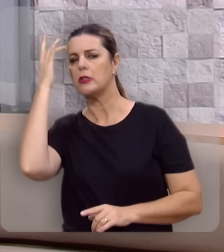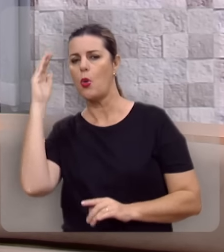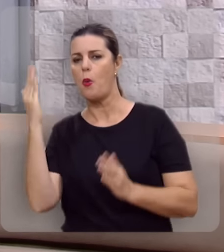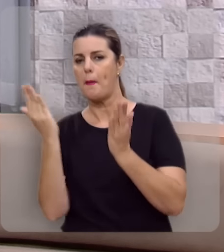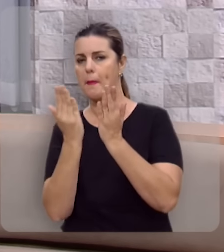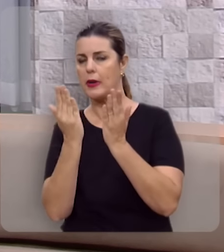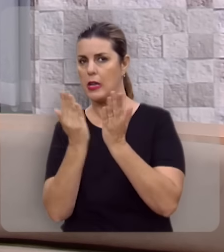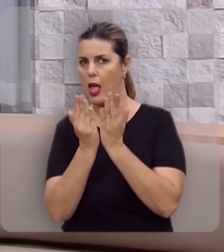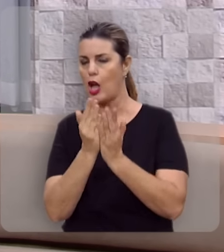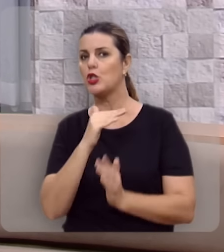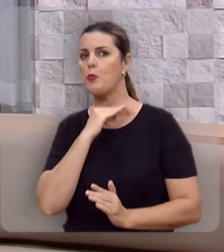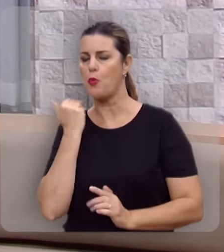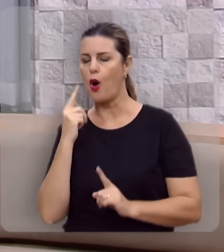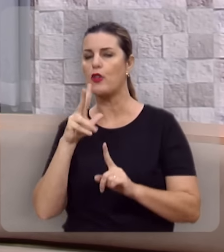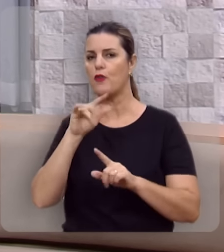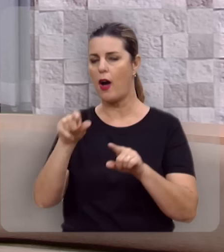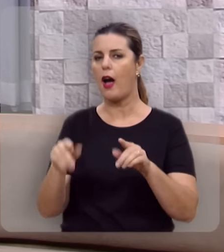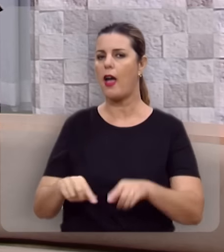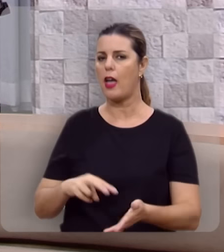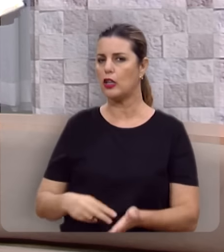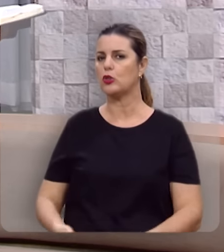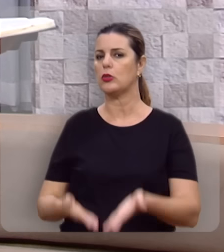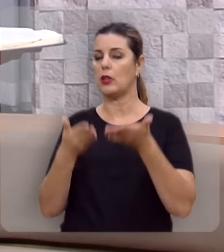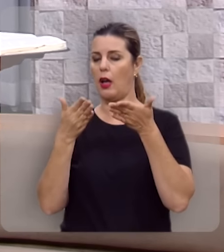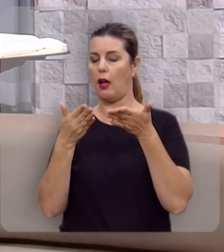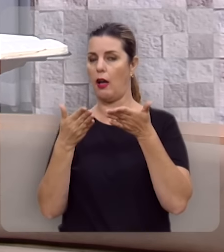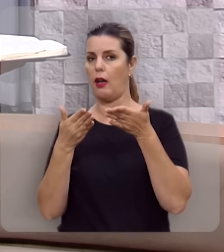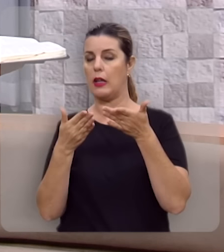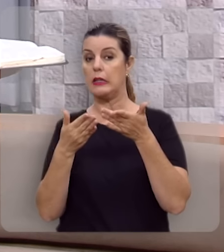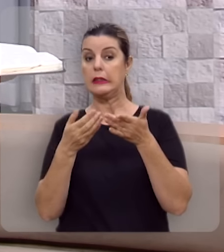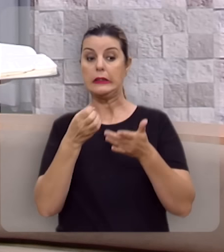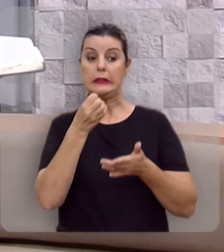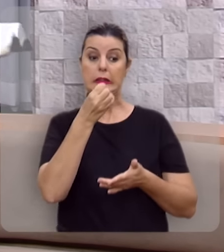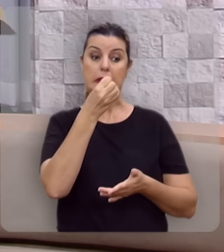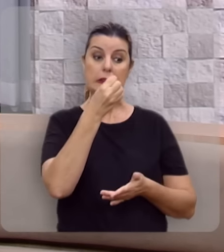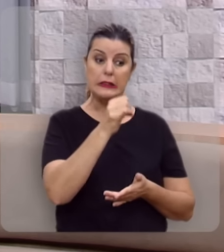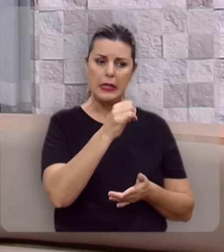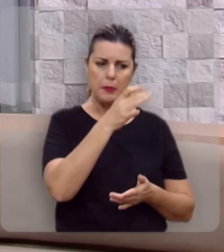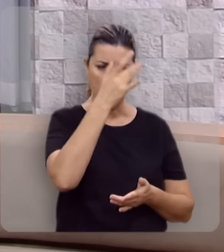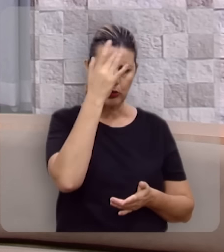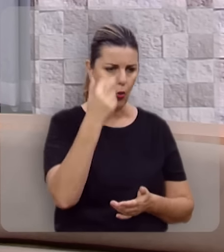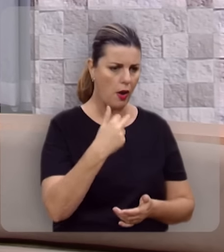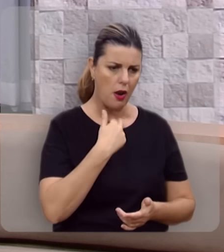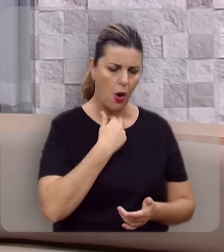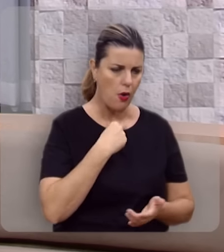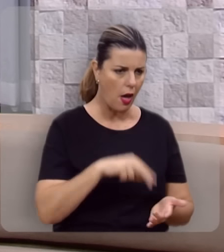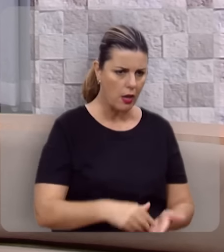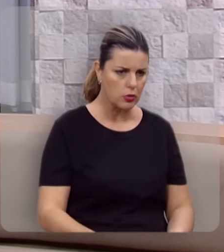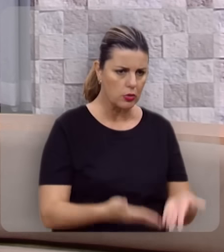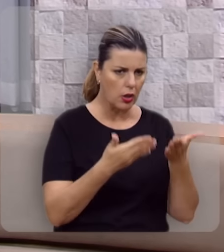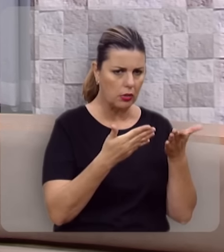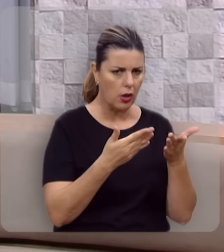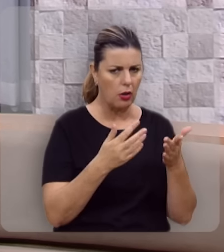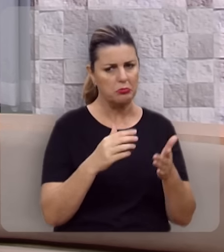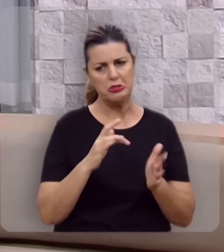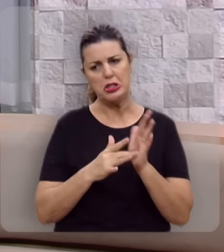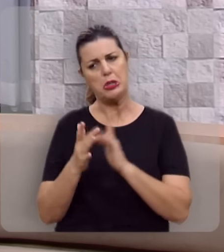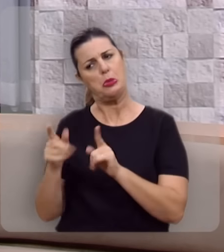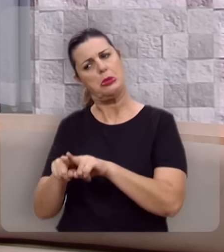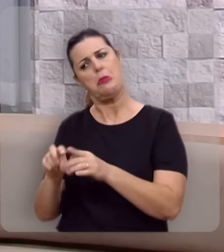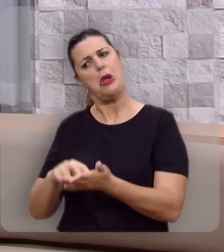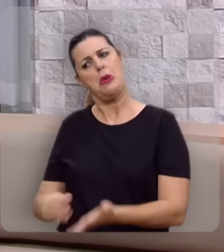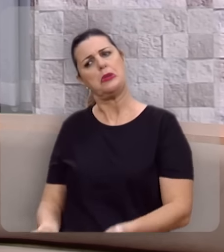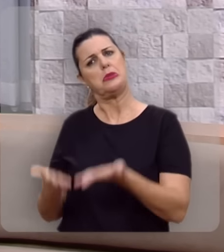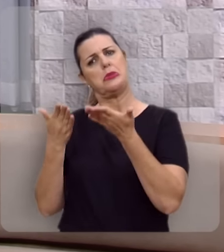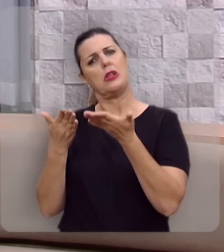vão ressuscitar. Se os mortos não vão ressuscitar, então Cristo não ressuscitou. Agora, se Cristo não